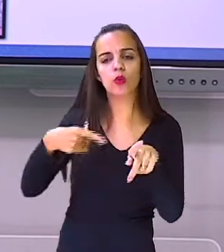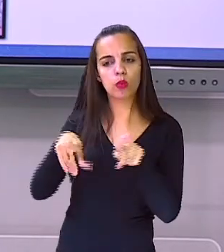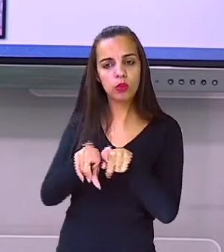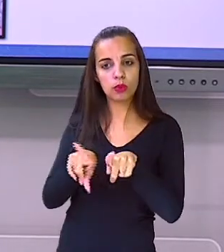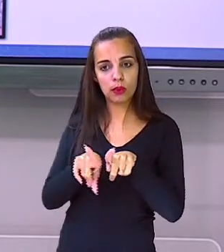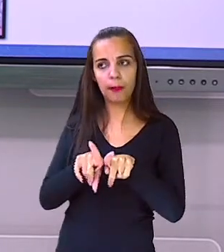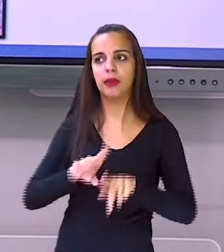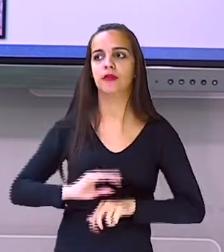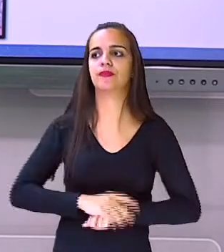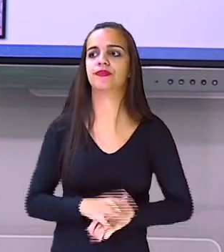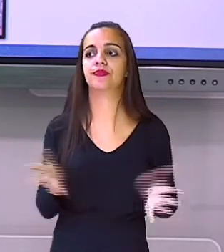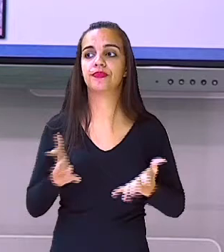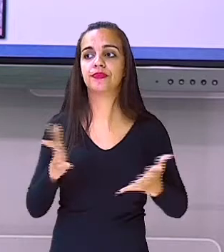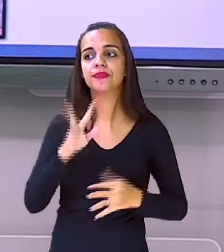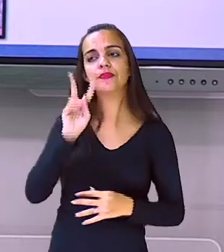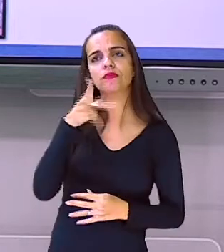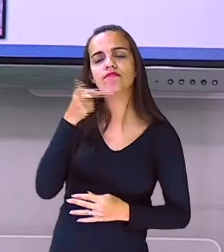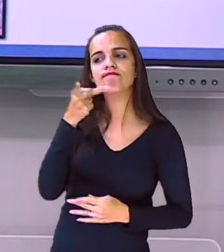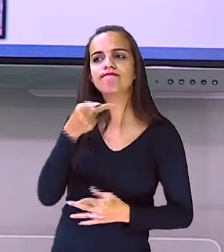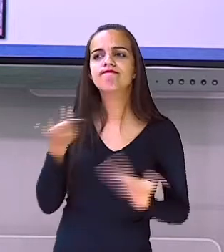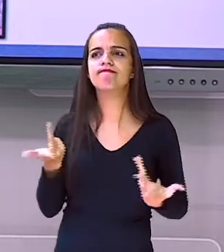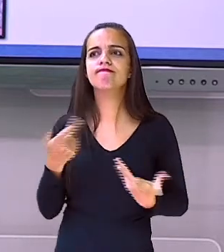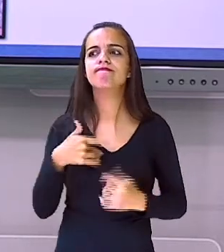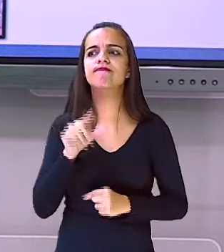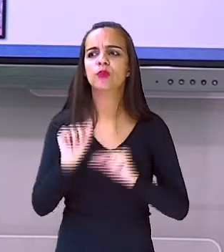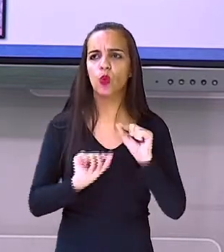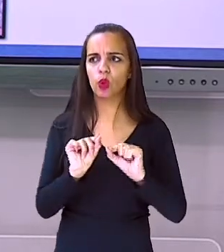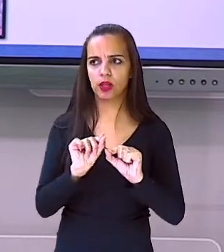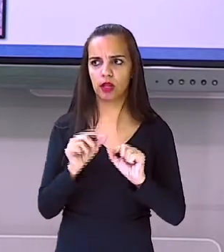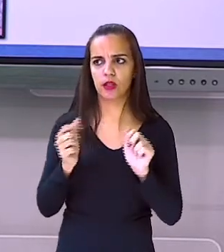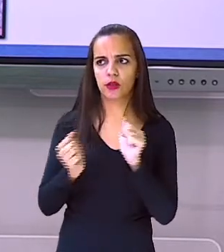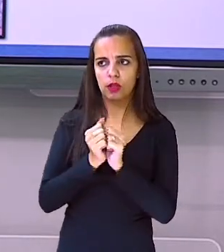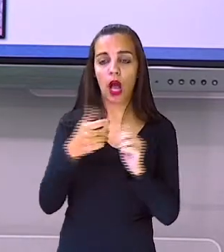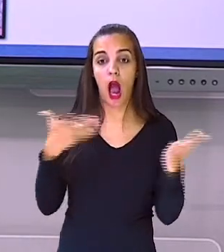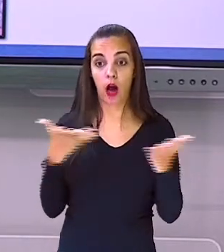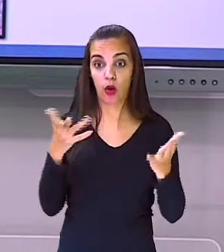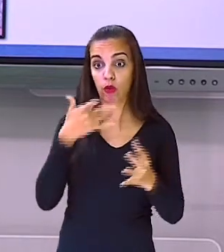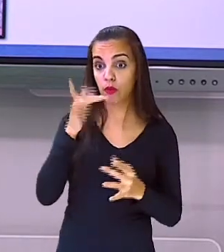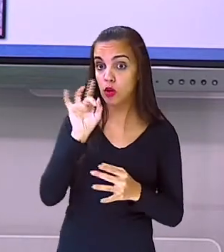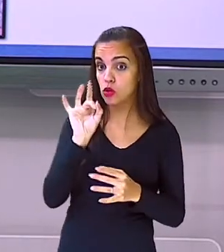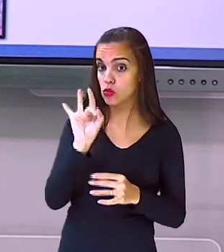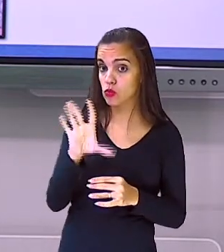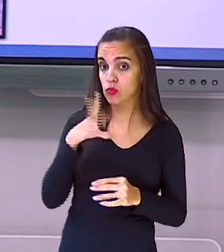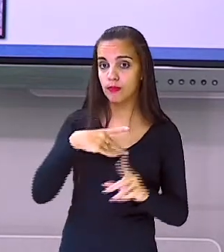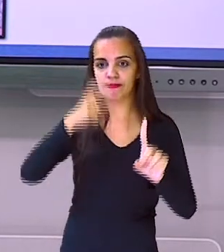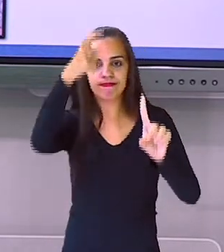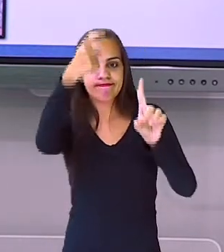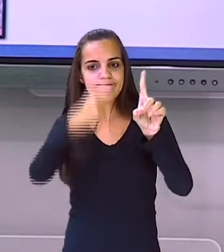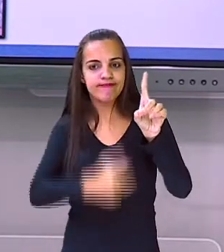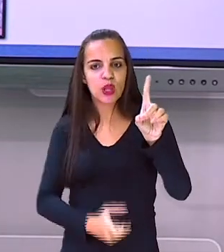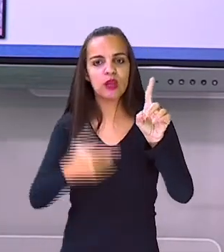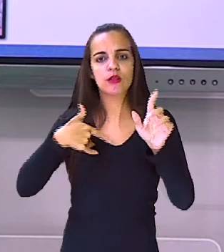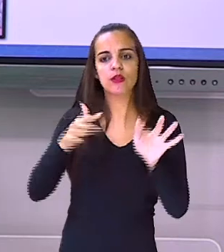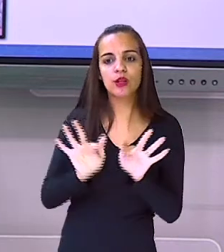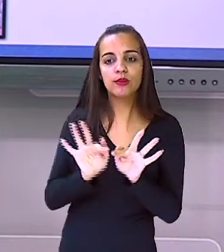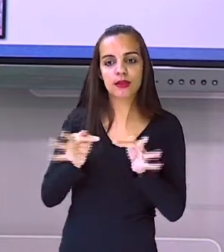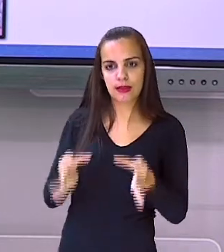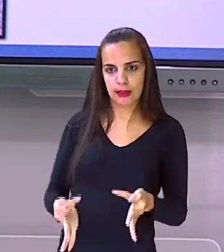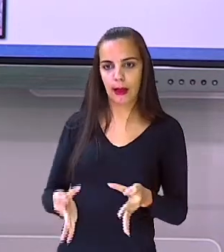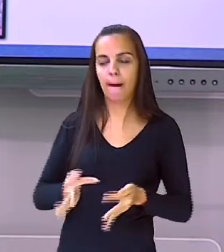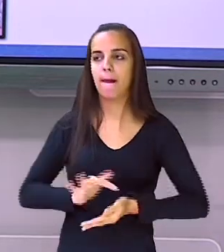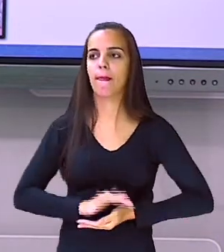determinado. Agora falaremos aí só sobre o sujeito simples e o sujeito composto. Sujeito